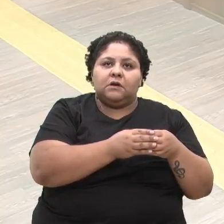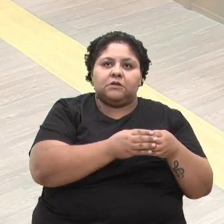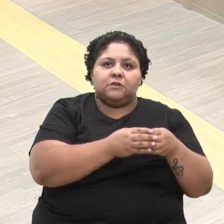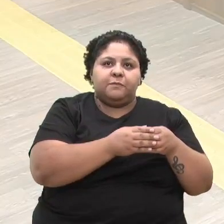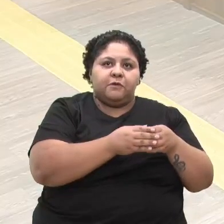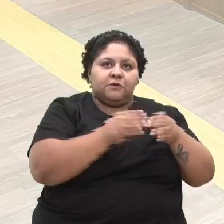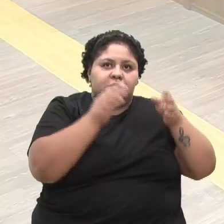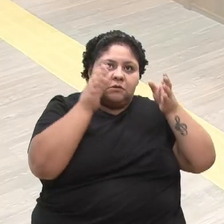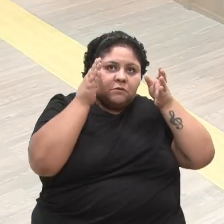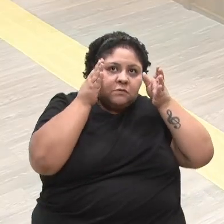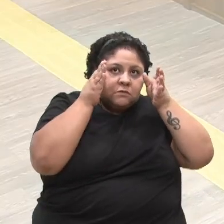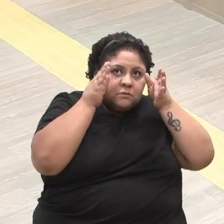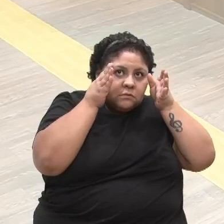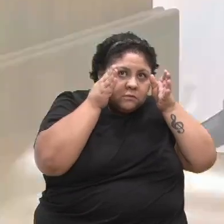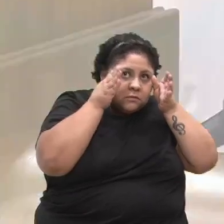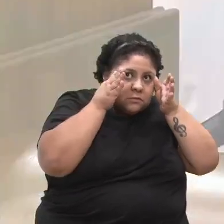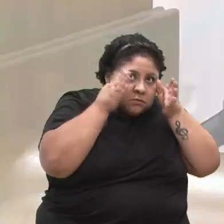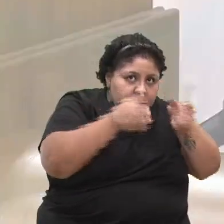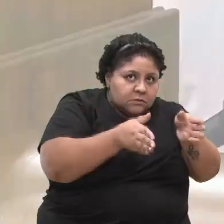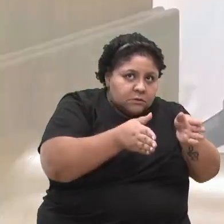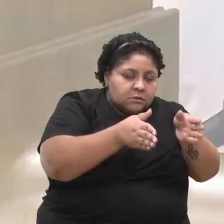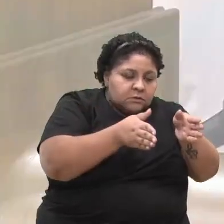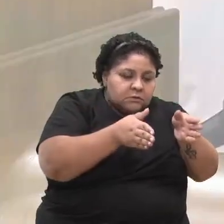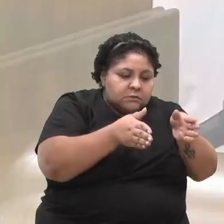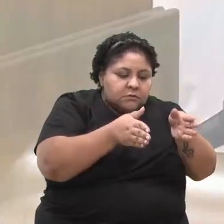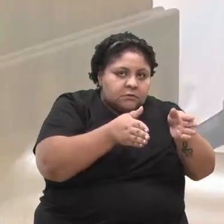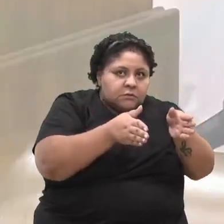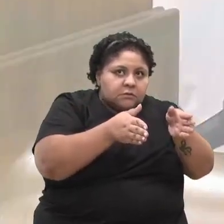focados em privatizar a Codeca. Era um desespero.